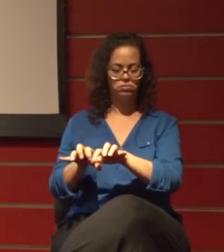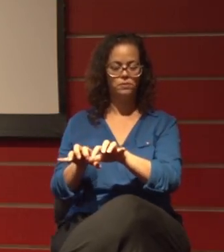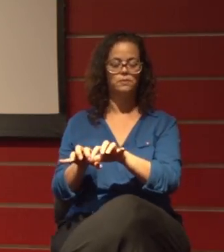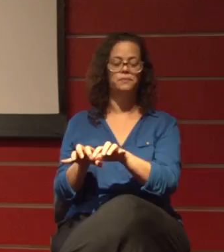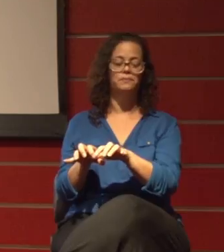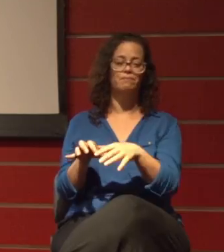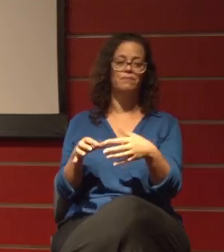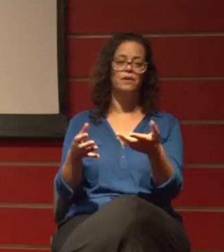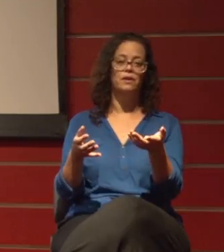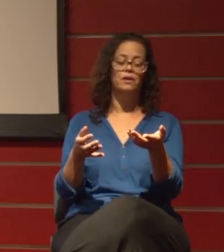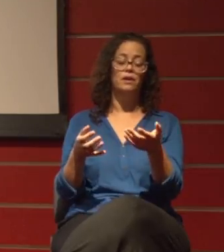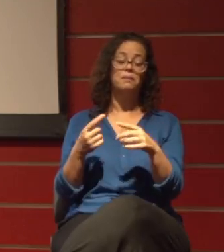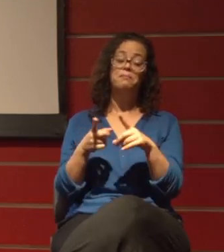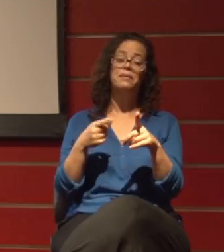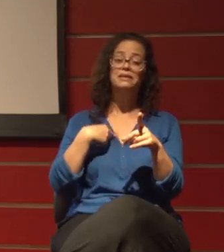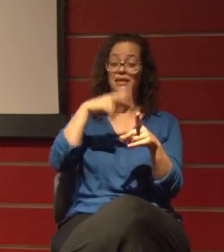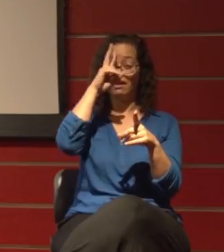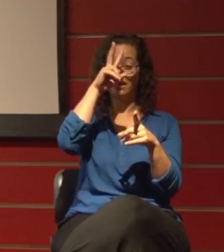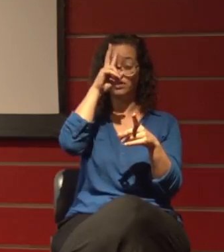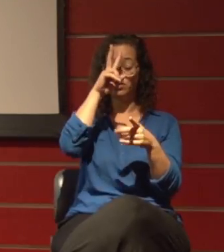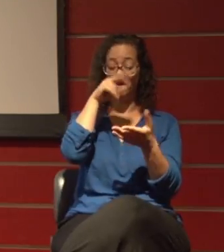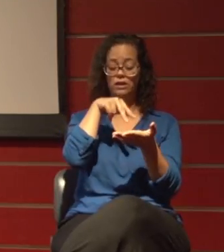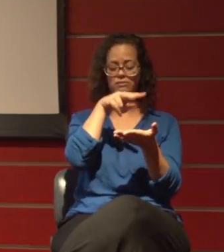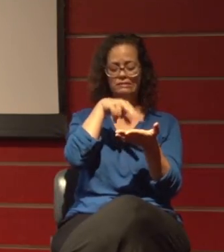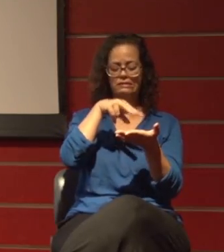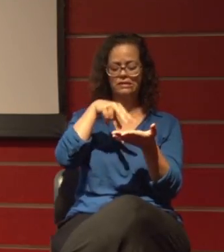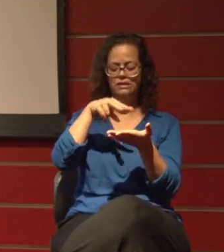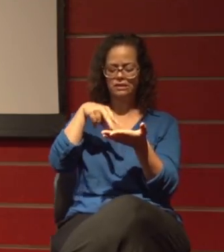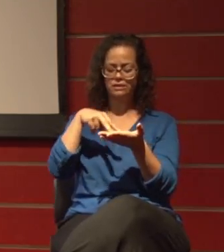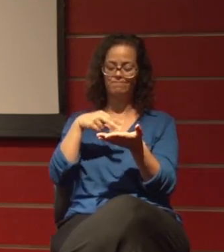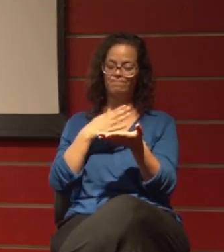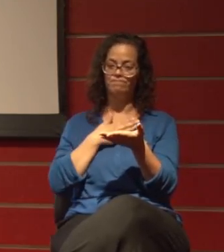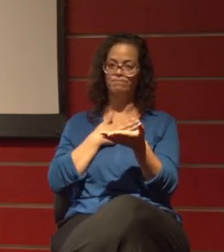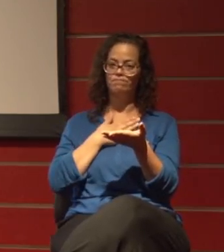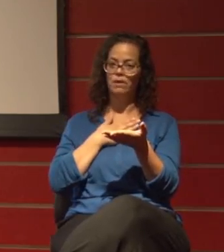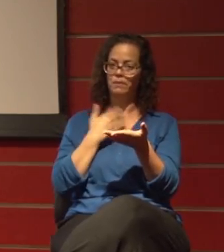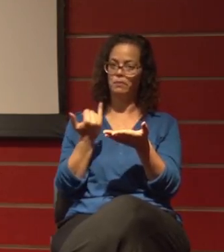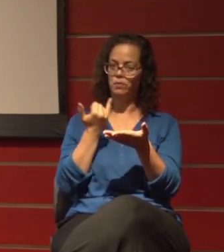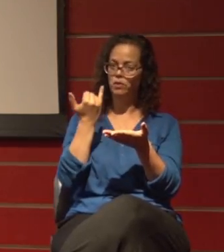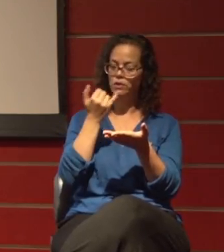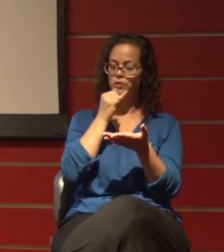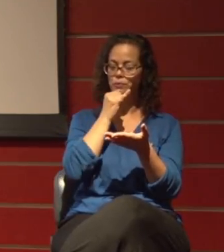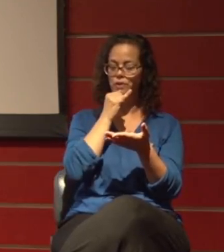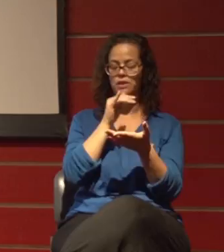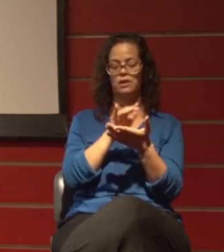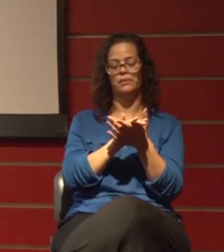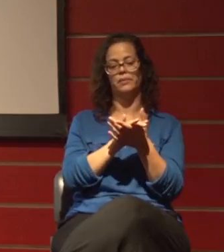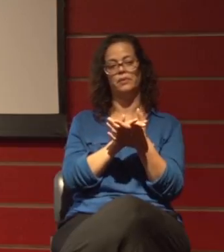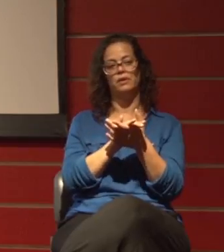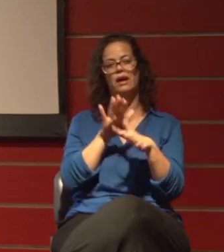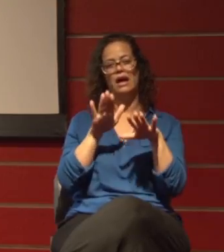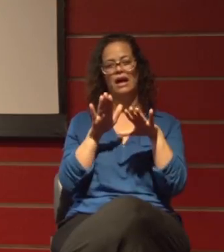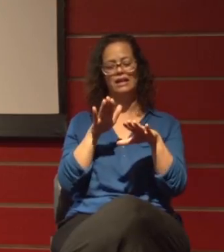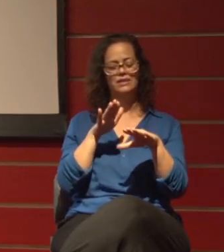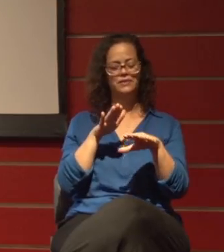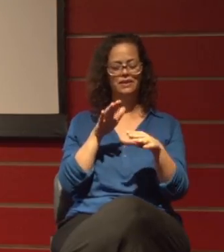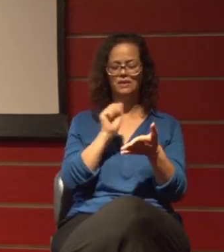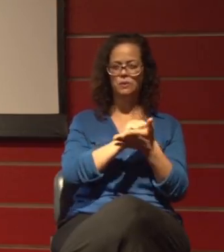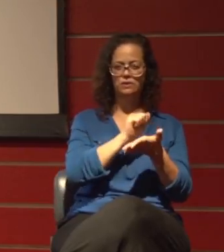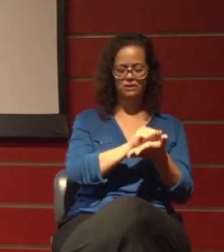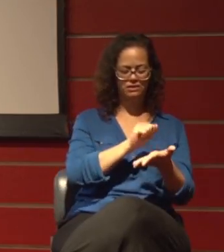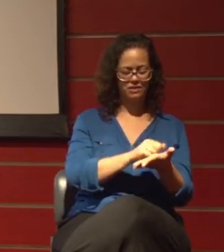e essa coisa de ver a história para mim faz sentido o que eu faço às vezes quando eu faço a história tá meio confusa tá meio